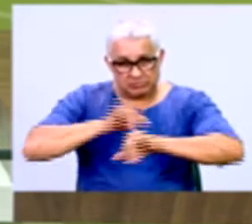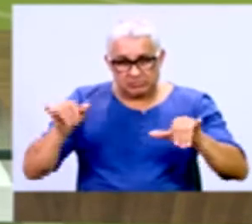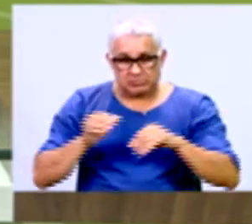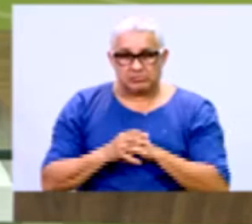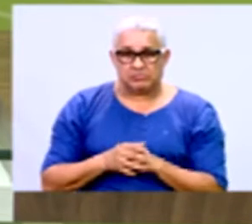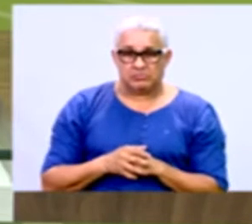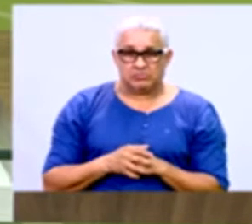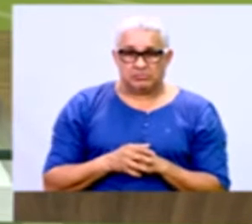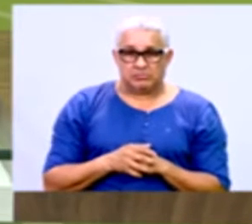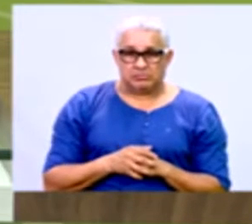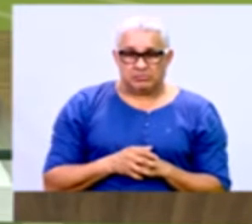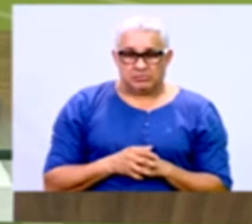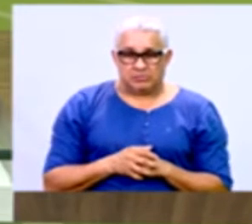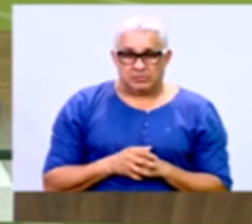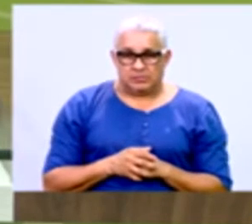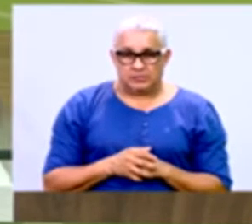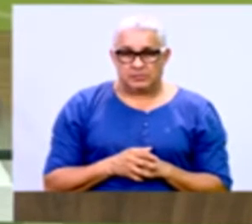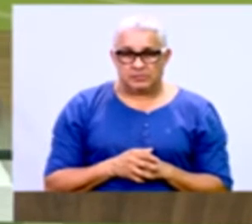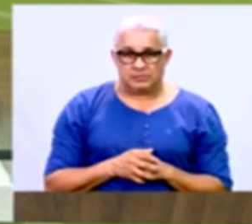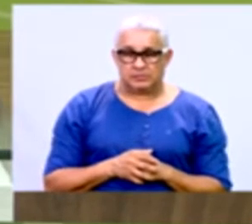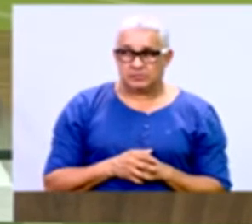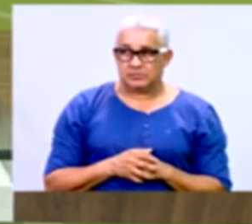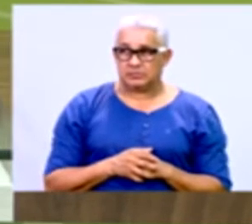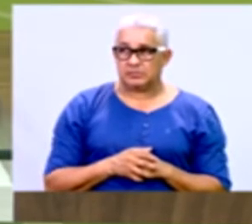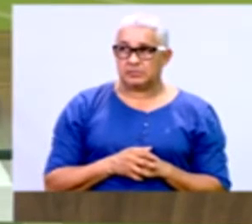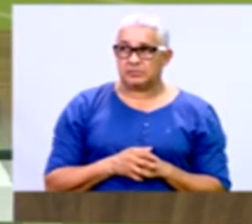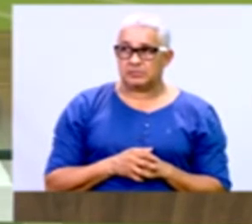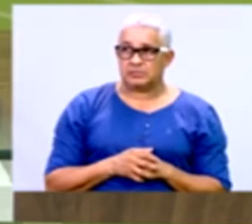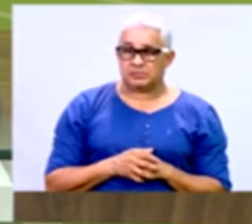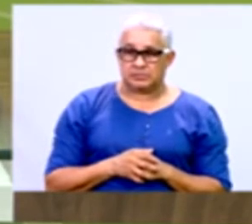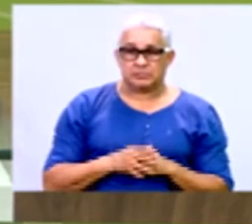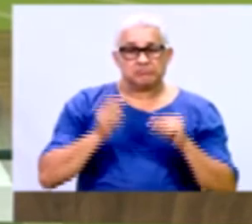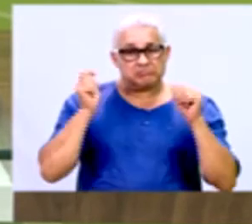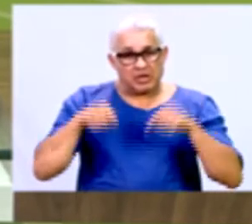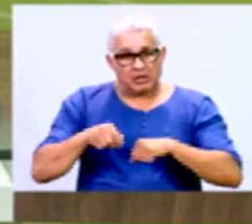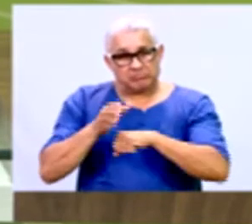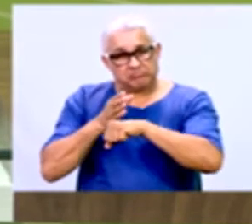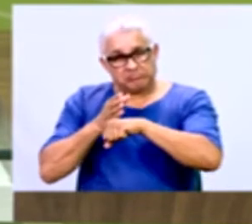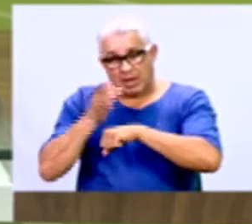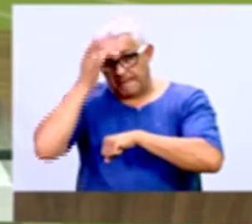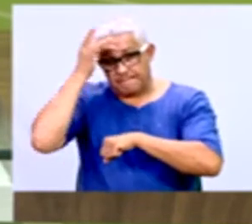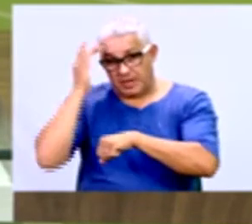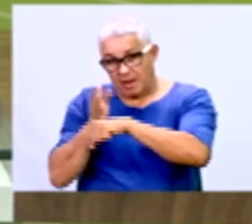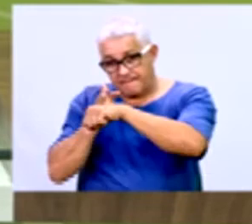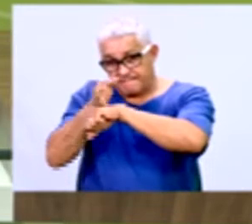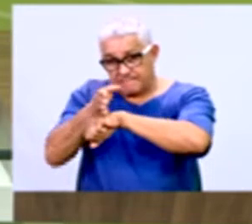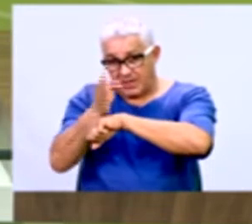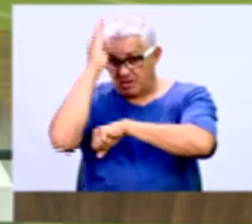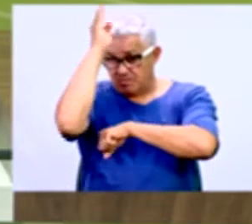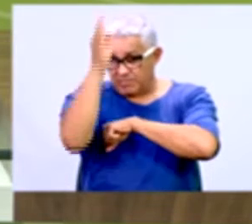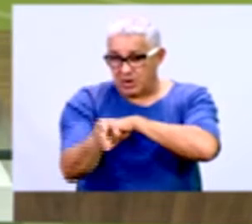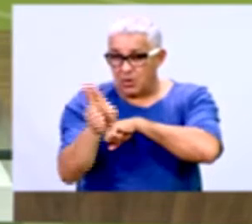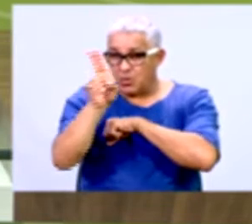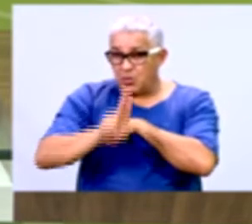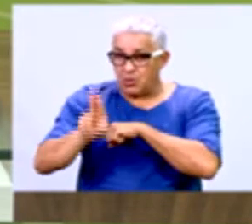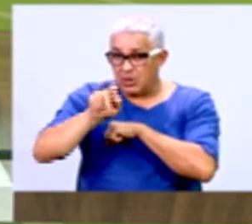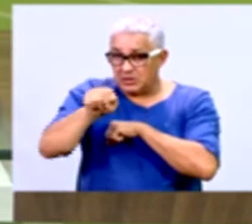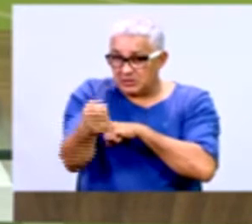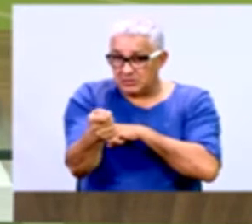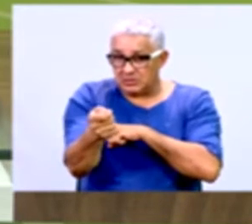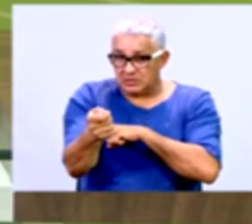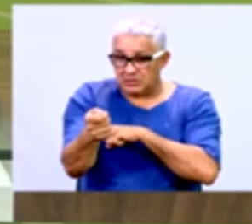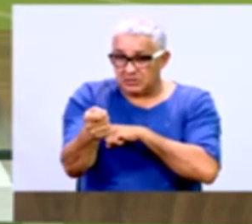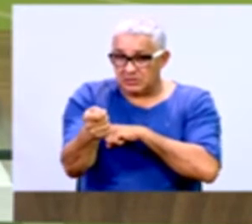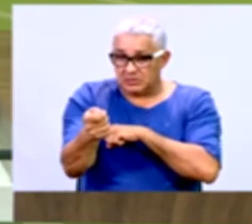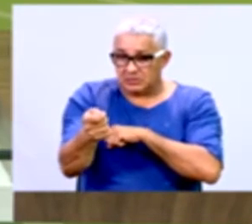que seja, vamos dizer, acessível apenas ao destinatário, ele utiliza essa chave